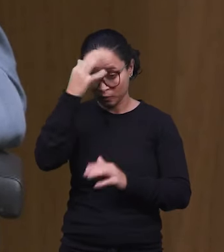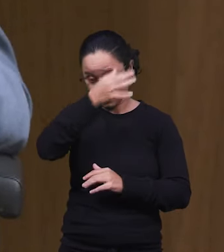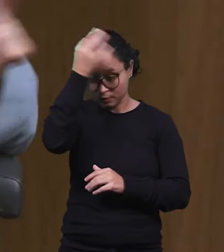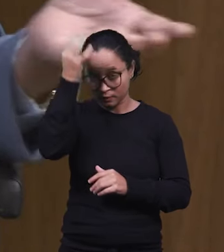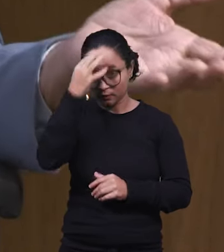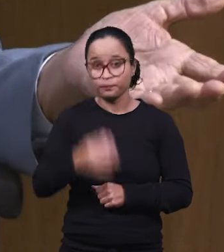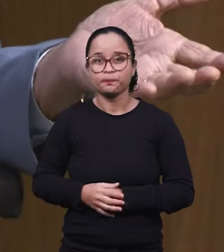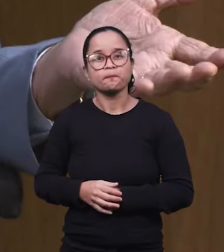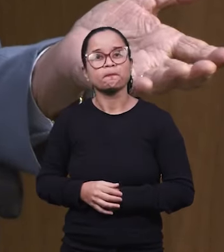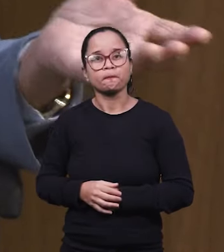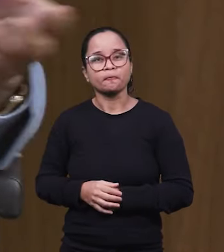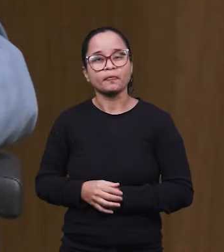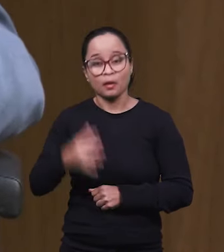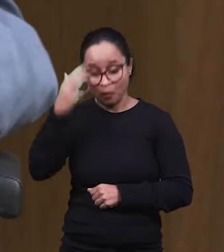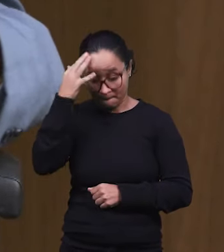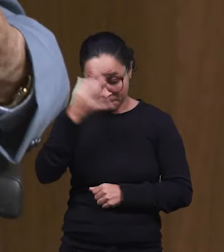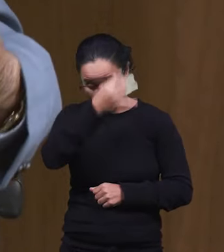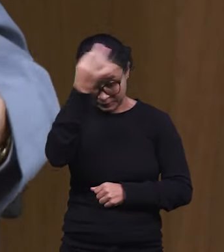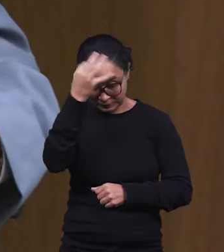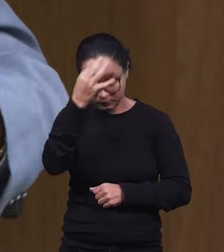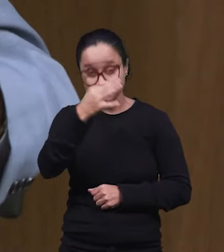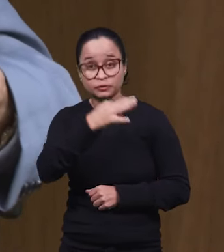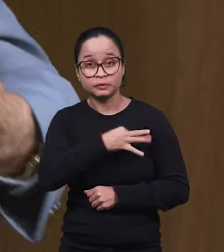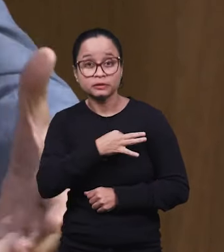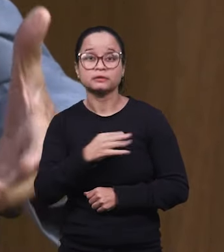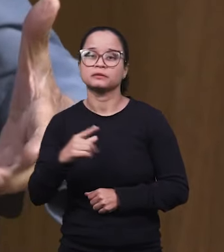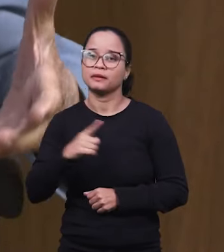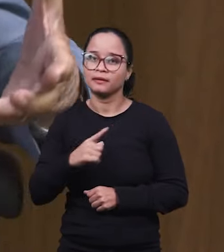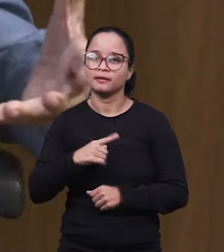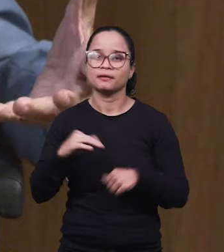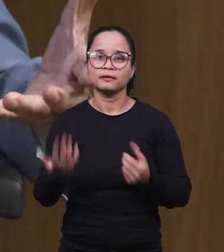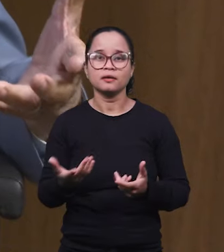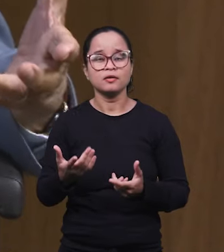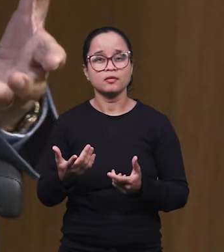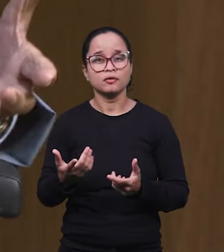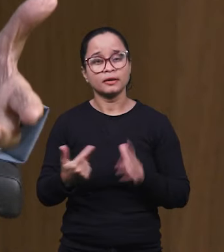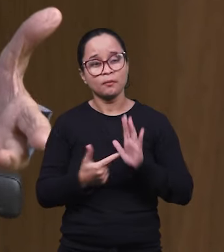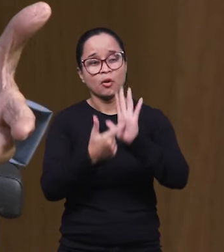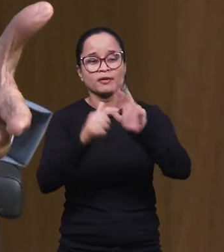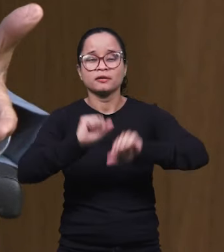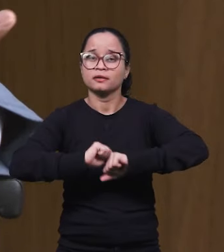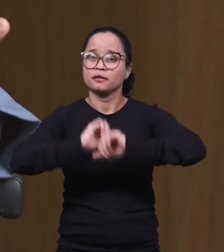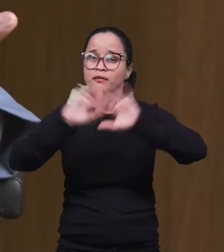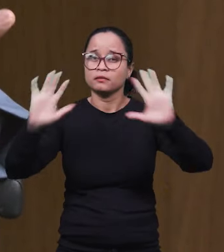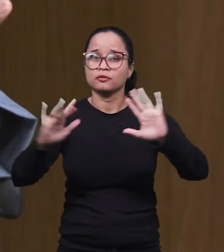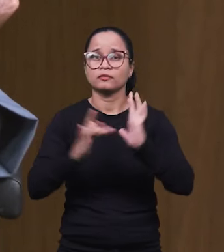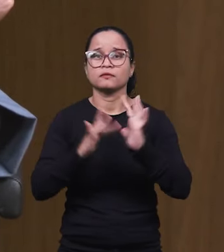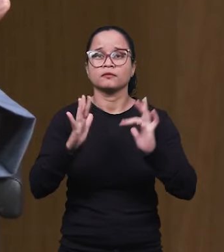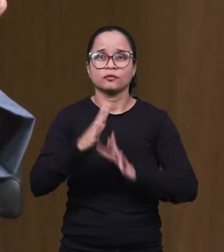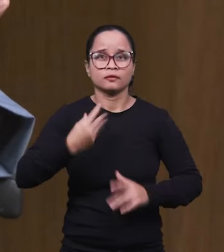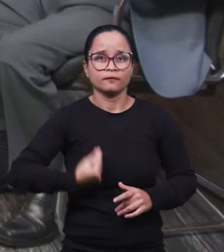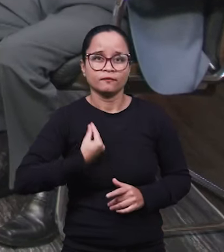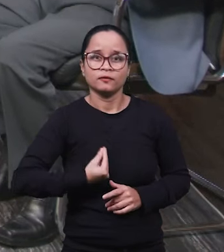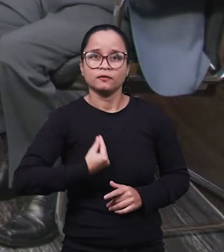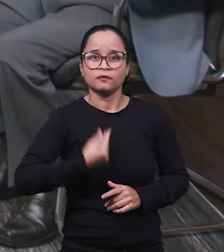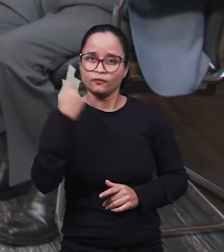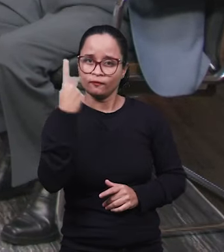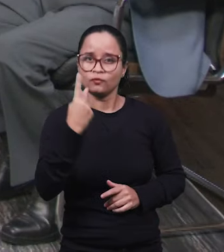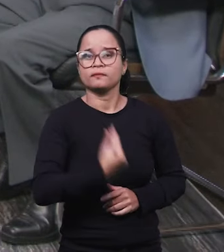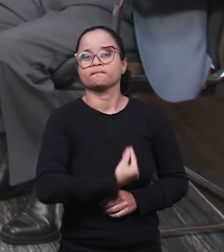Santo. Isso são sinais evidentes de que Jesus está vivo na sua vida.